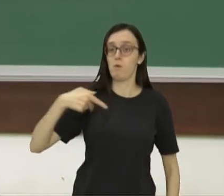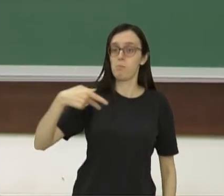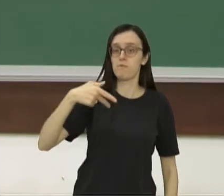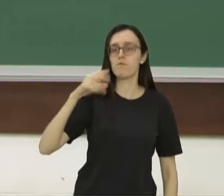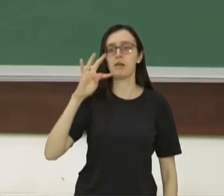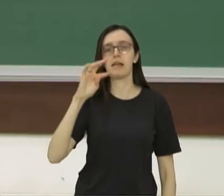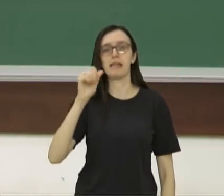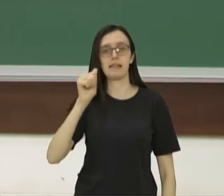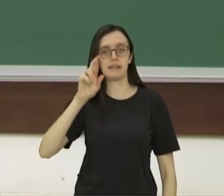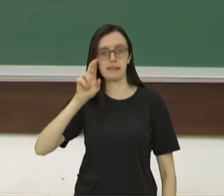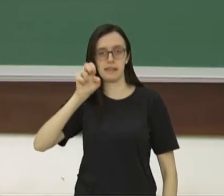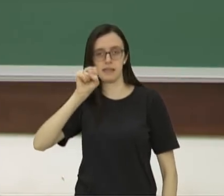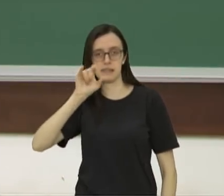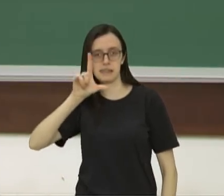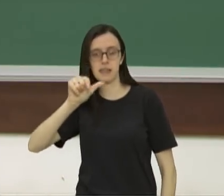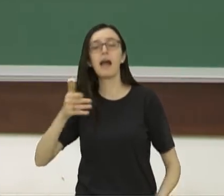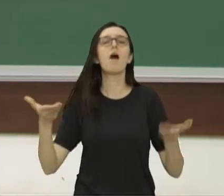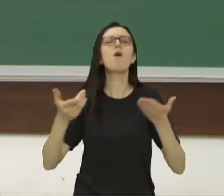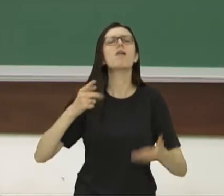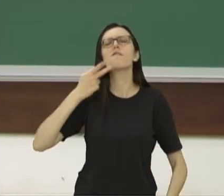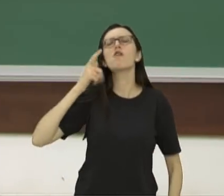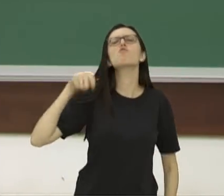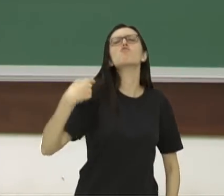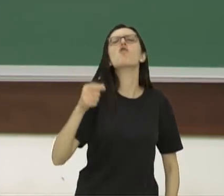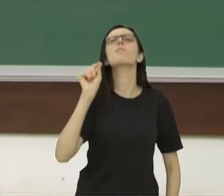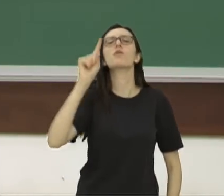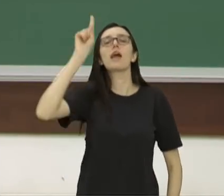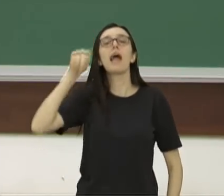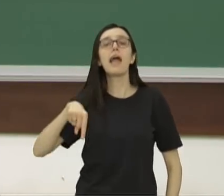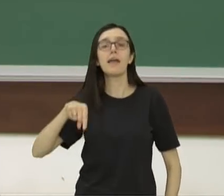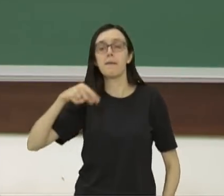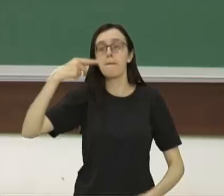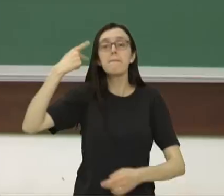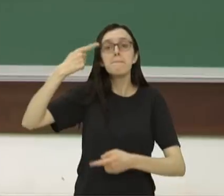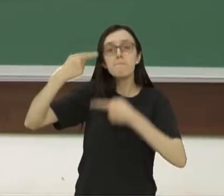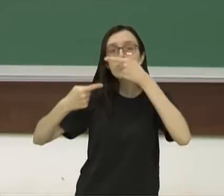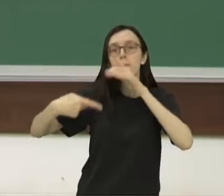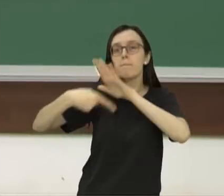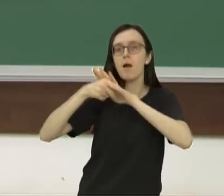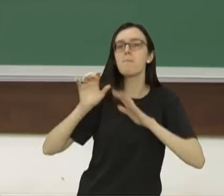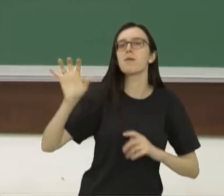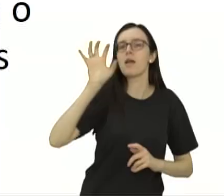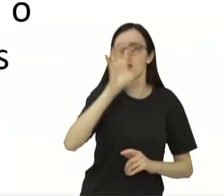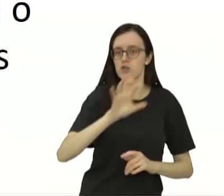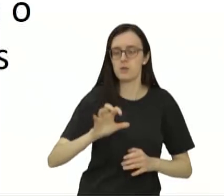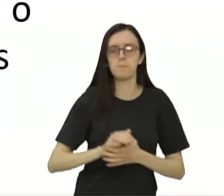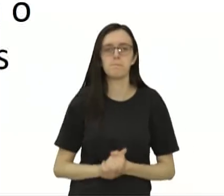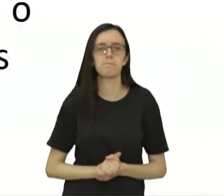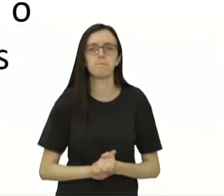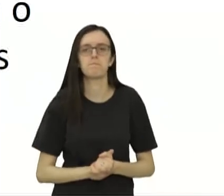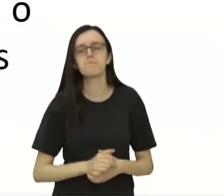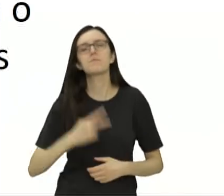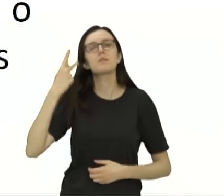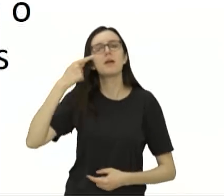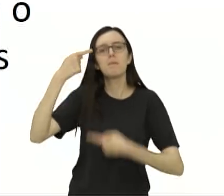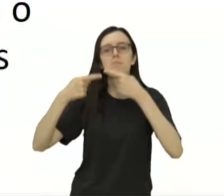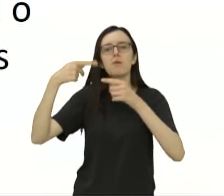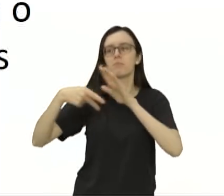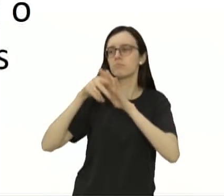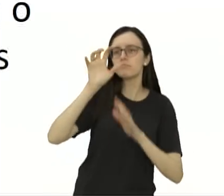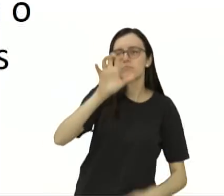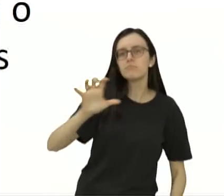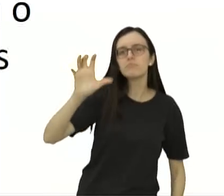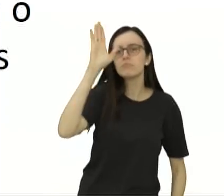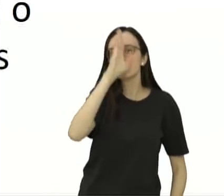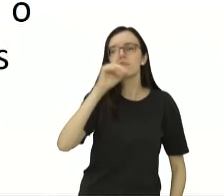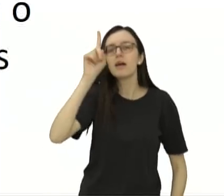Társila Dominoni e nós vamos hoje falar sobre as políticas regionais. Então, as políticas regionais brasileiras